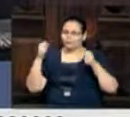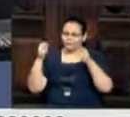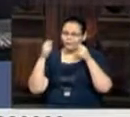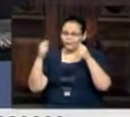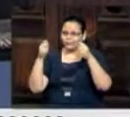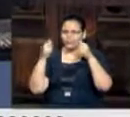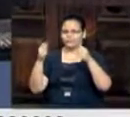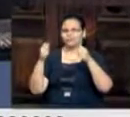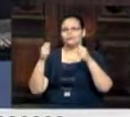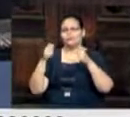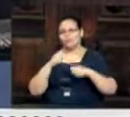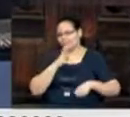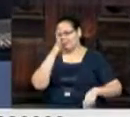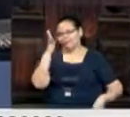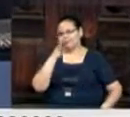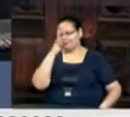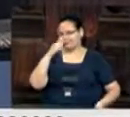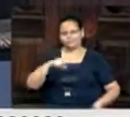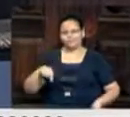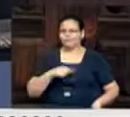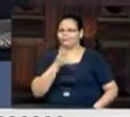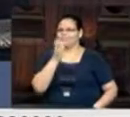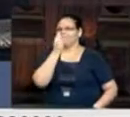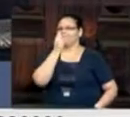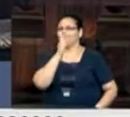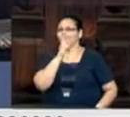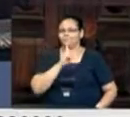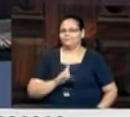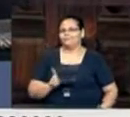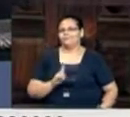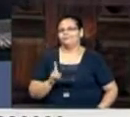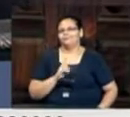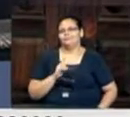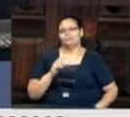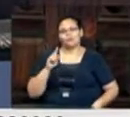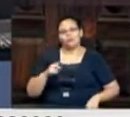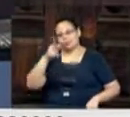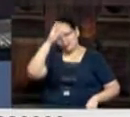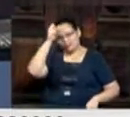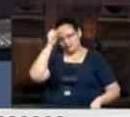aqui, que acho um absurdo. Nós não vamos silenciar, senhor presidente, prefeito de Itaboraí.